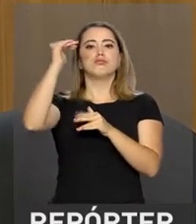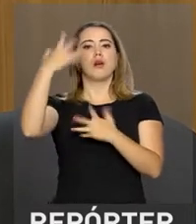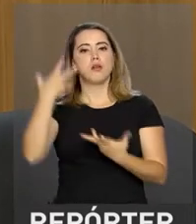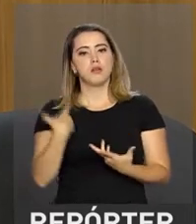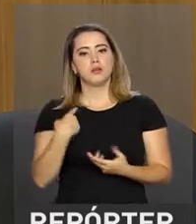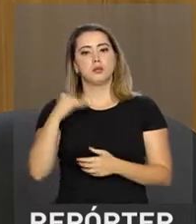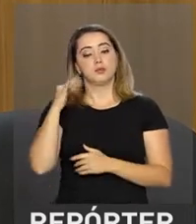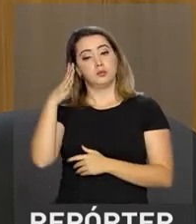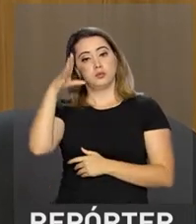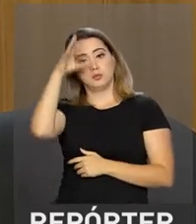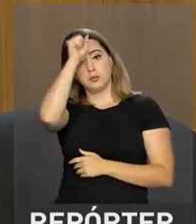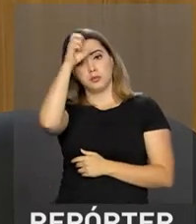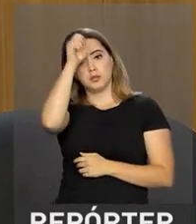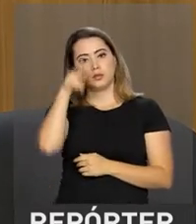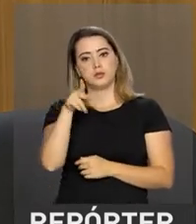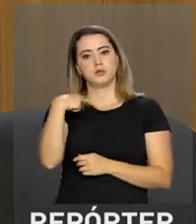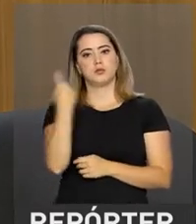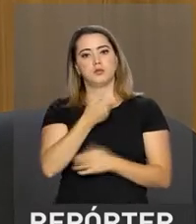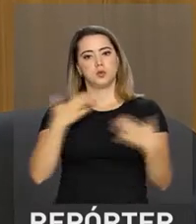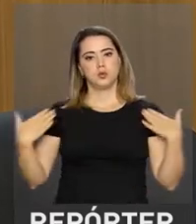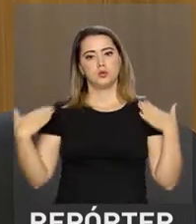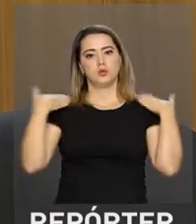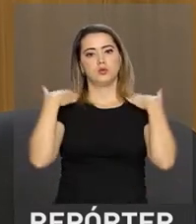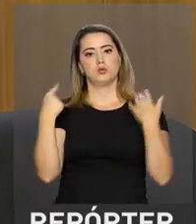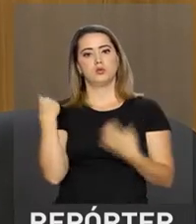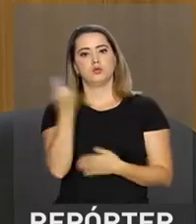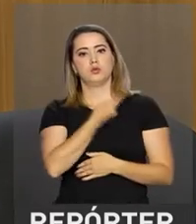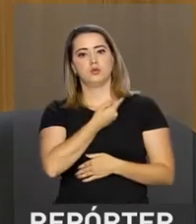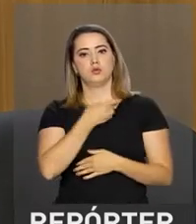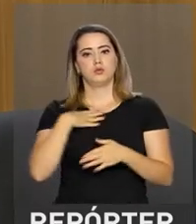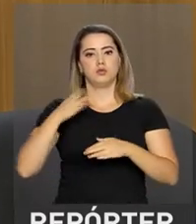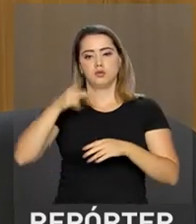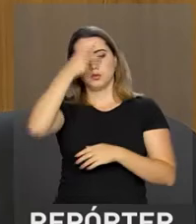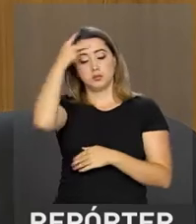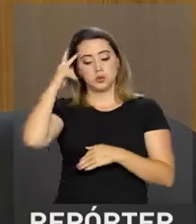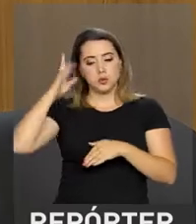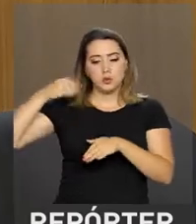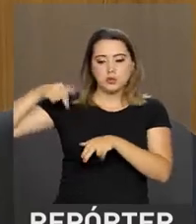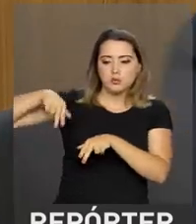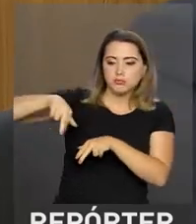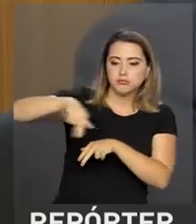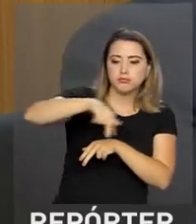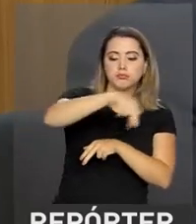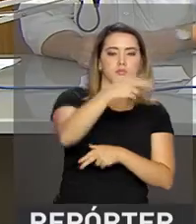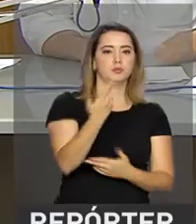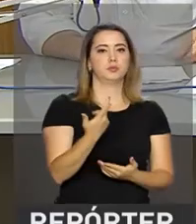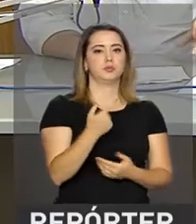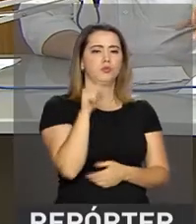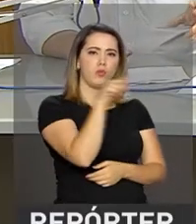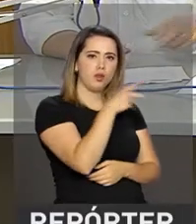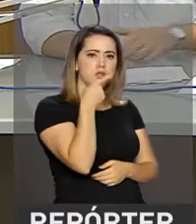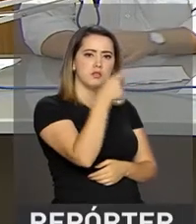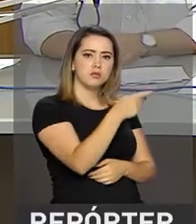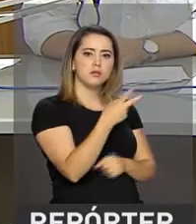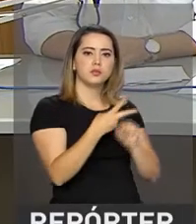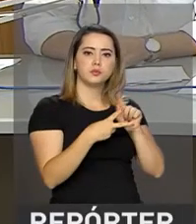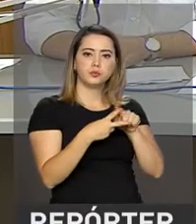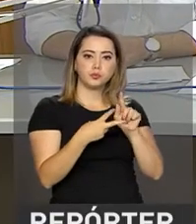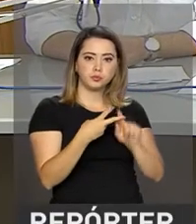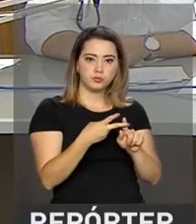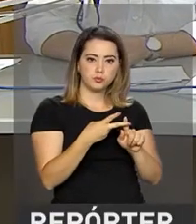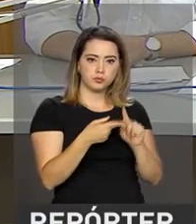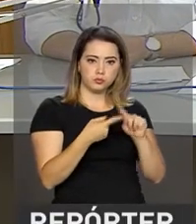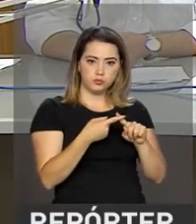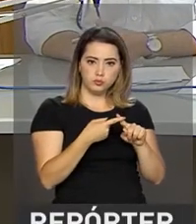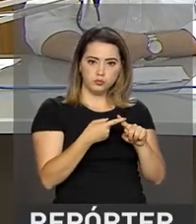sólida seja por nossos motoristas seja para nossos pedestres que tão bem tranquilo no trânsito diretor senhor fez referência duas frentes